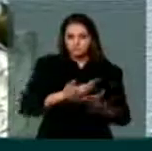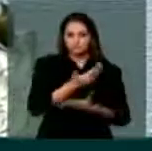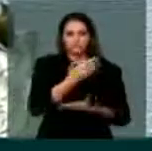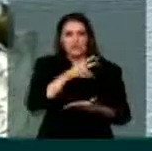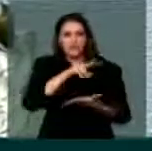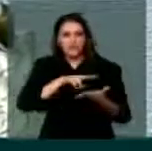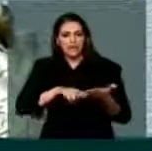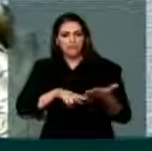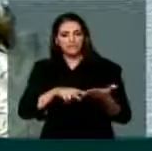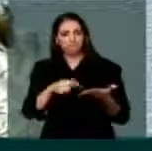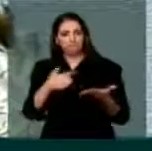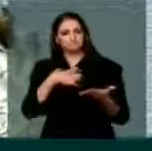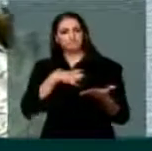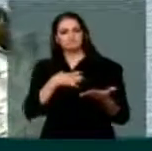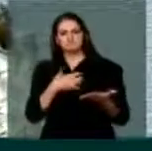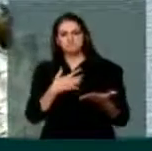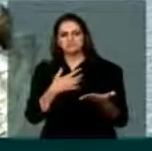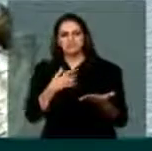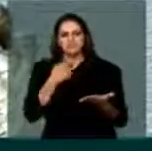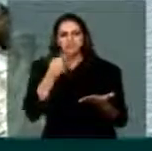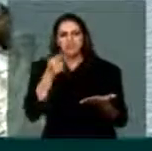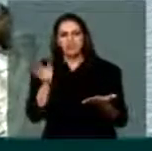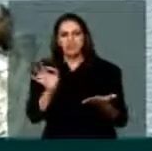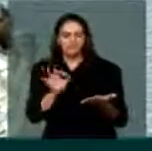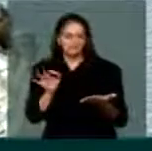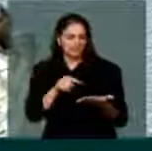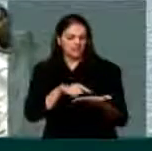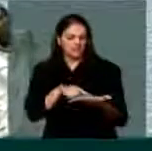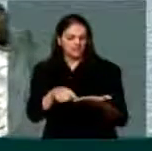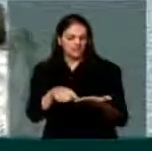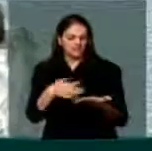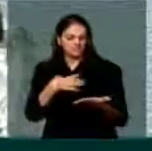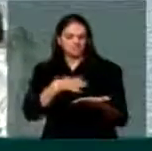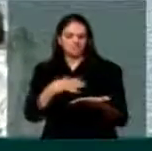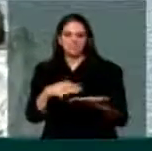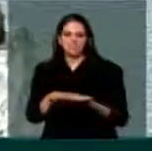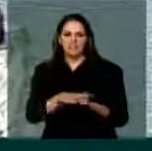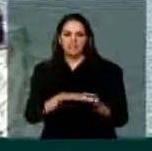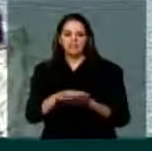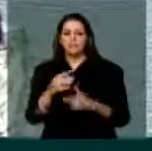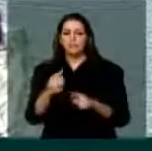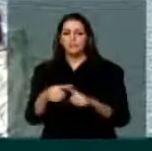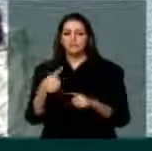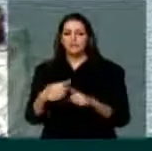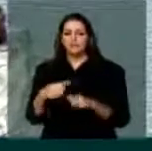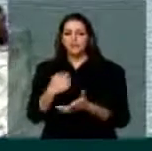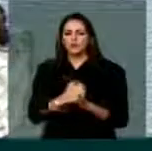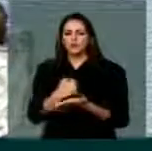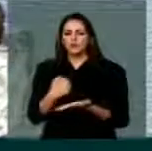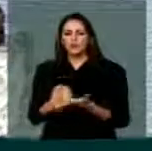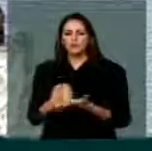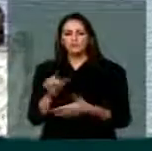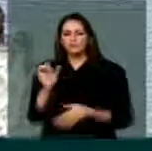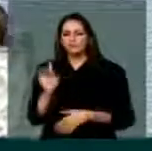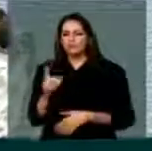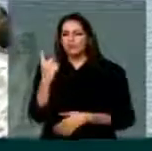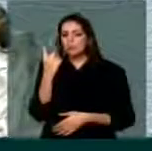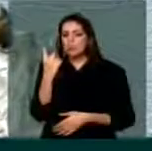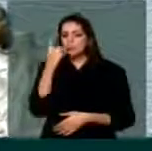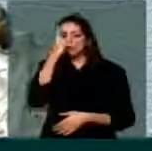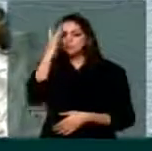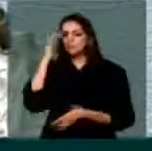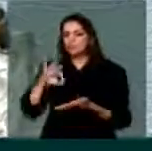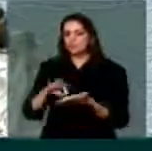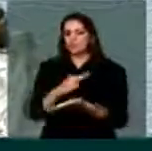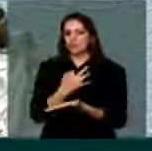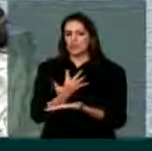mim, sinceramente, naquele momento, não quis dizer absolutamente nada. Porque se o senhor pegar o contrato, me parece que tem só uma assinatura. Então, aquilo,